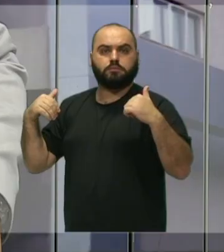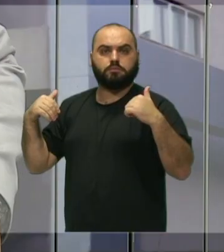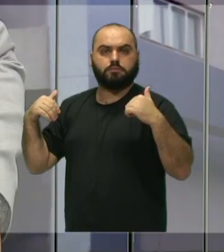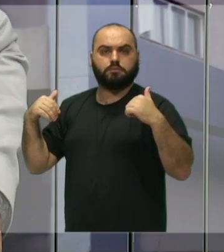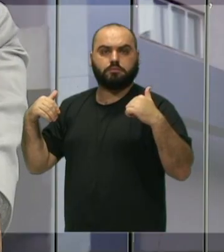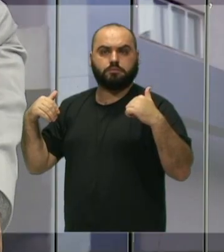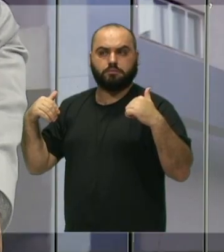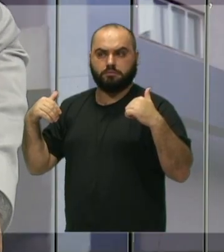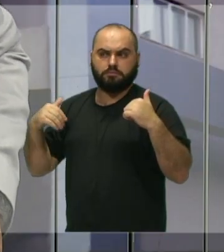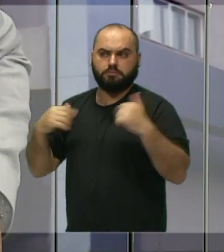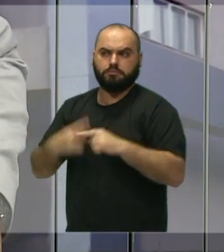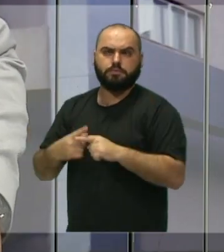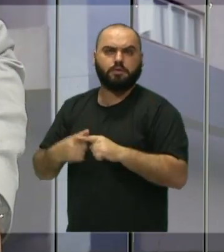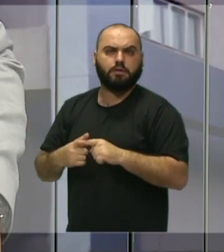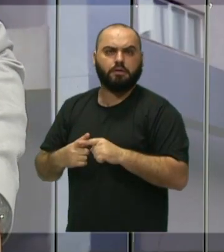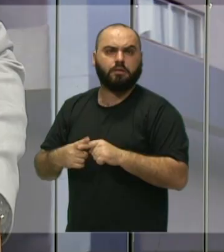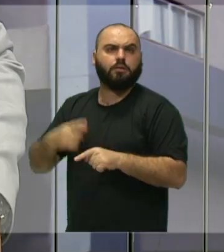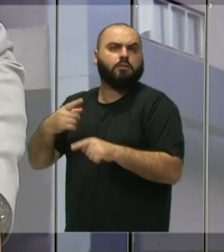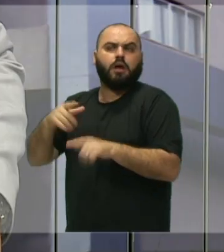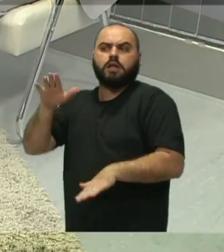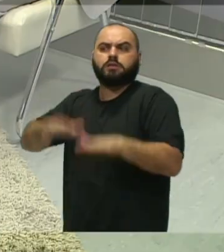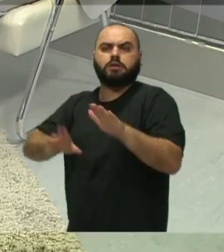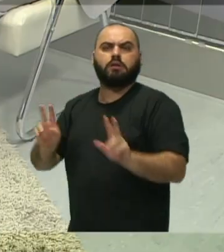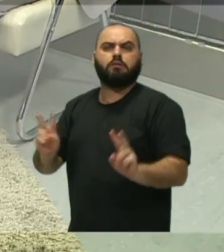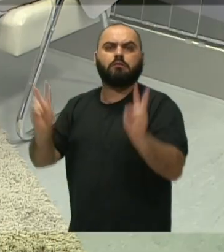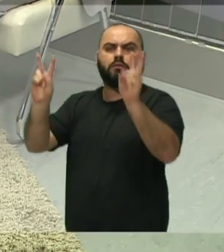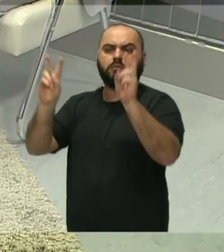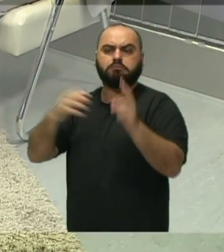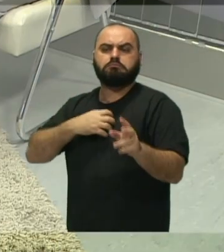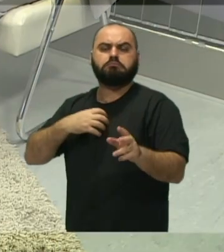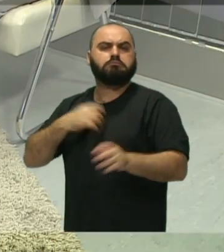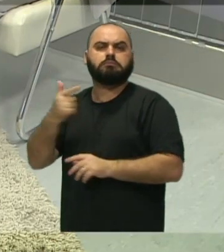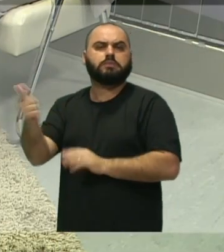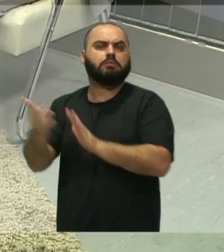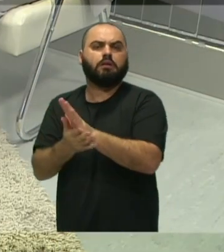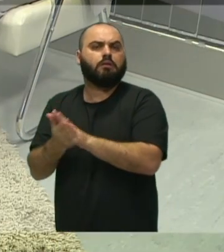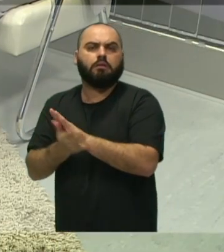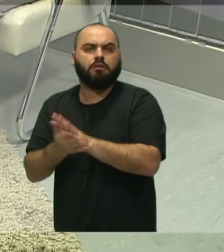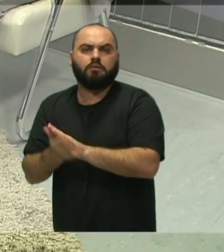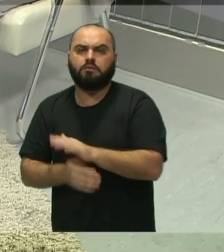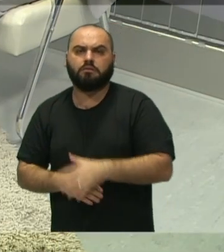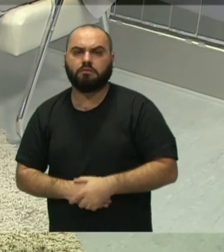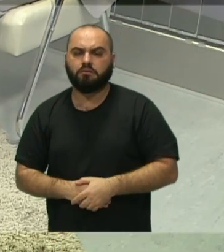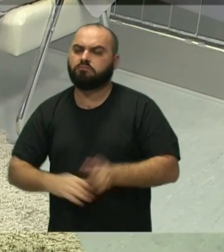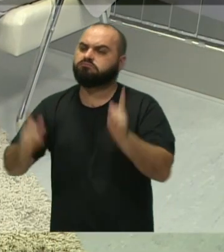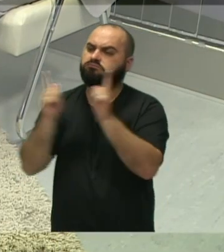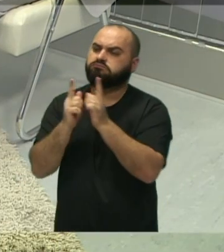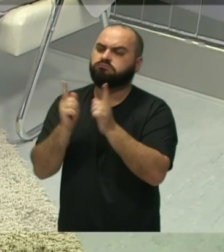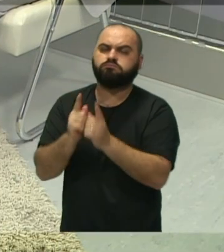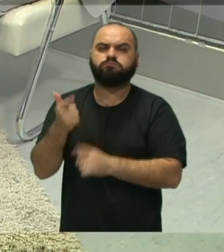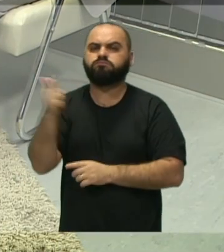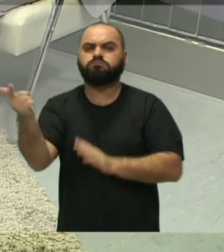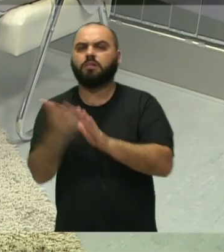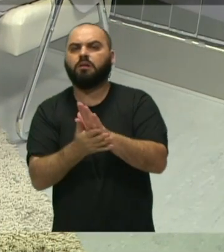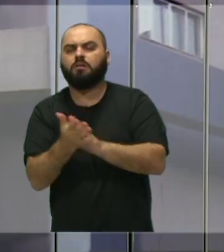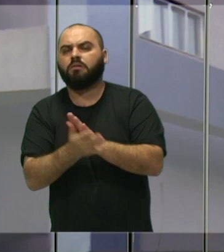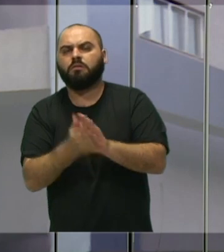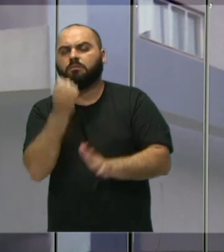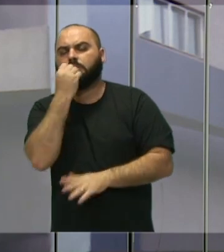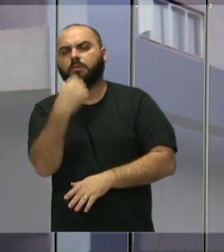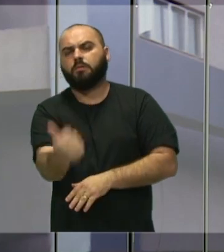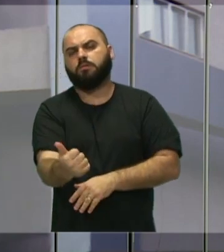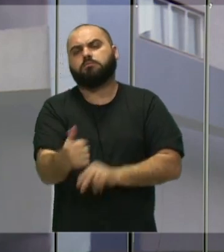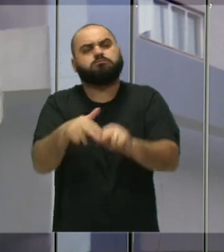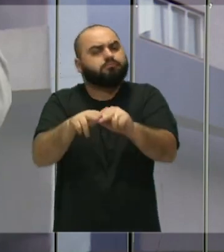deles? Não, muitas vezes se sentem desvalorizados. Muitas vezes sentem-se mal atendidos pelo poder público. Então, qual é a